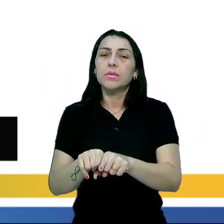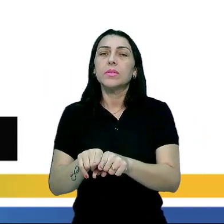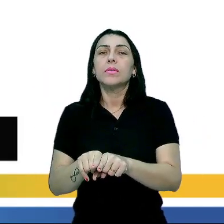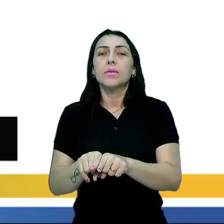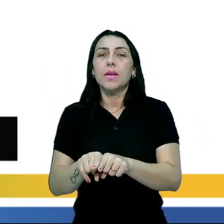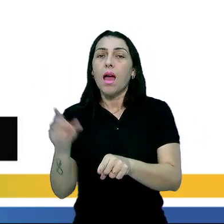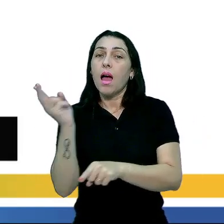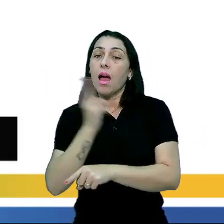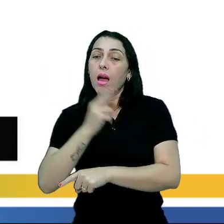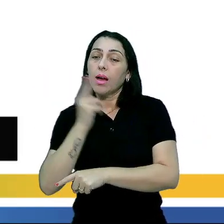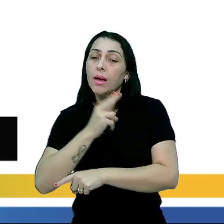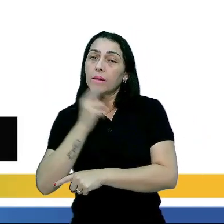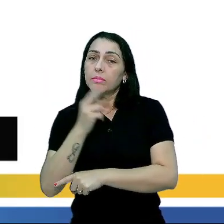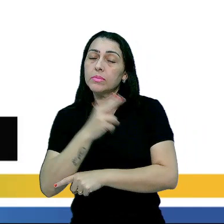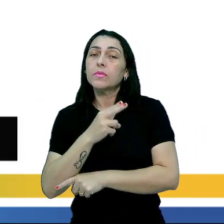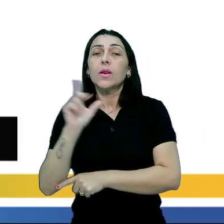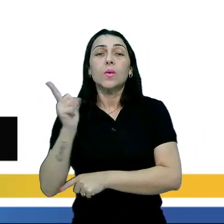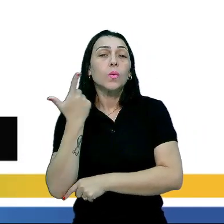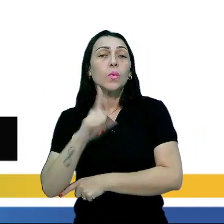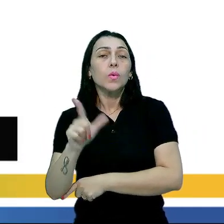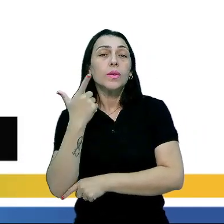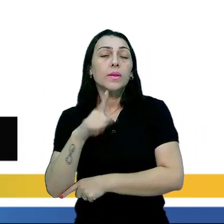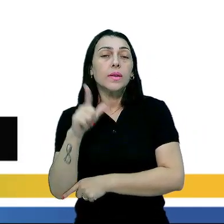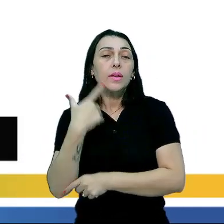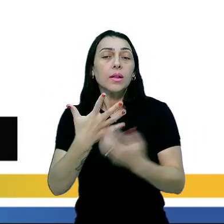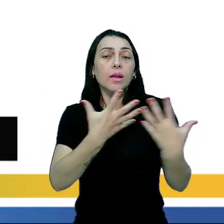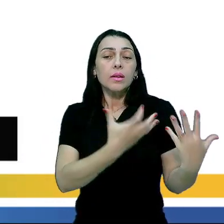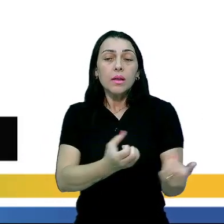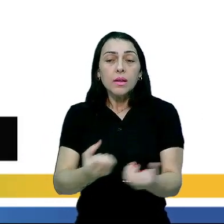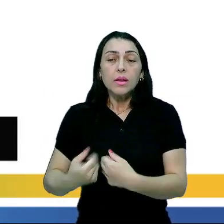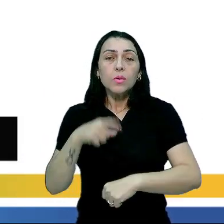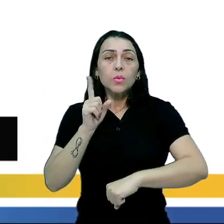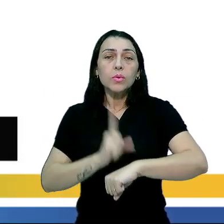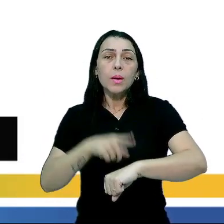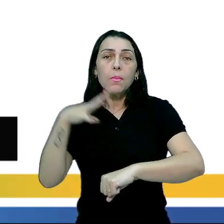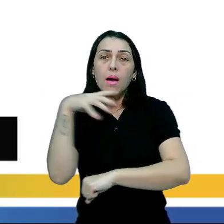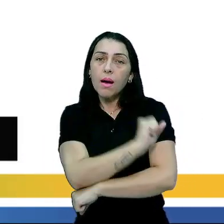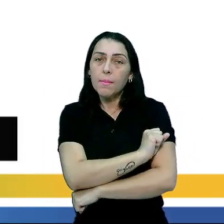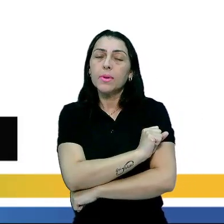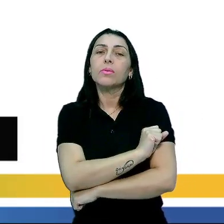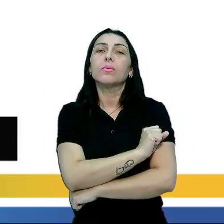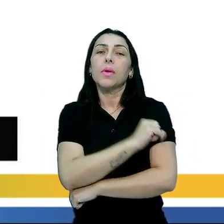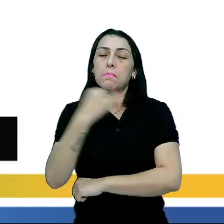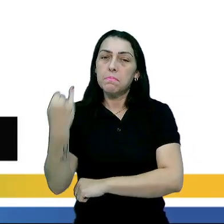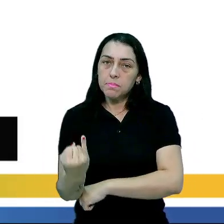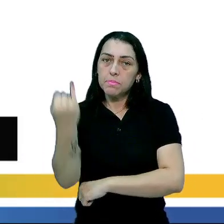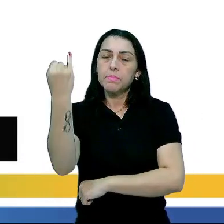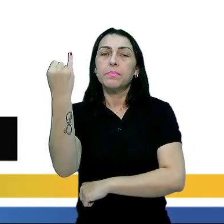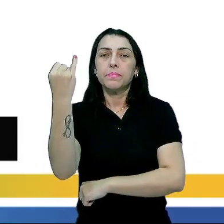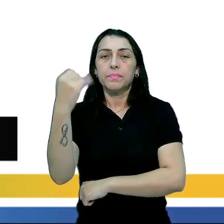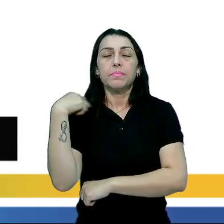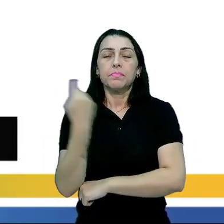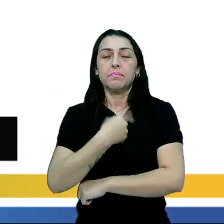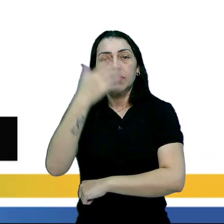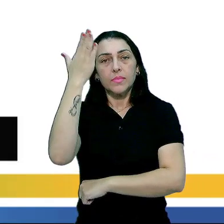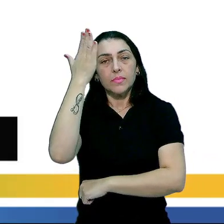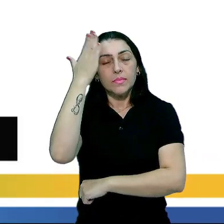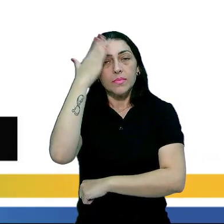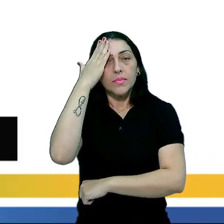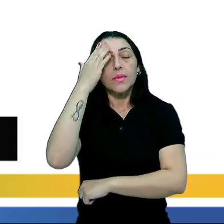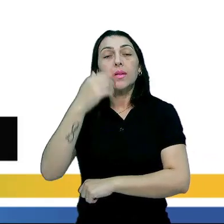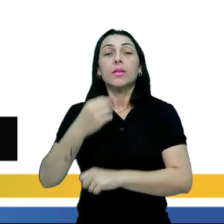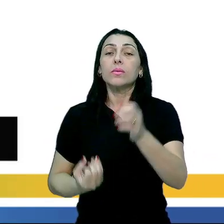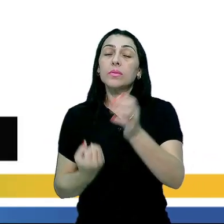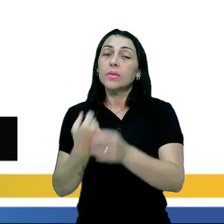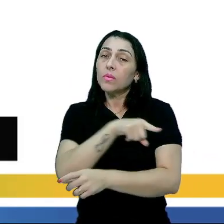tornando imediata, ela vai ganhando adesões num tempo recorde. Então isso é muito importante a gente saber. Eu até